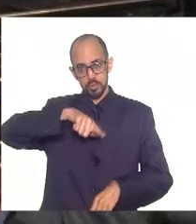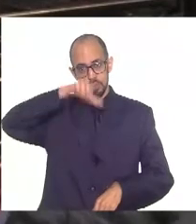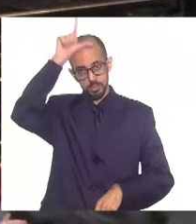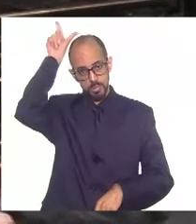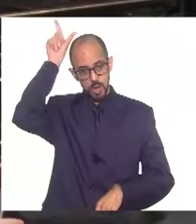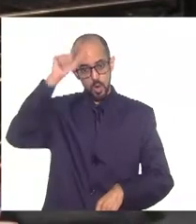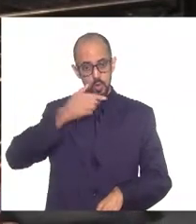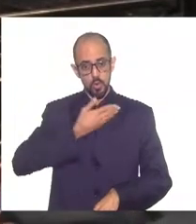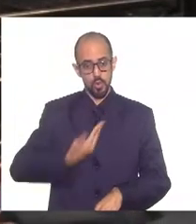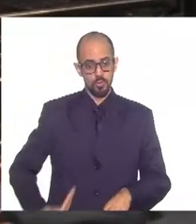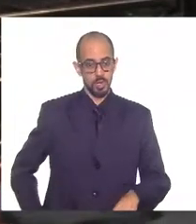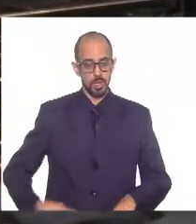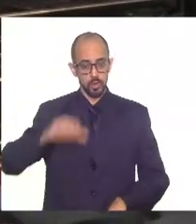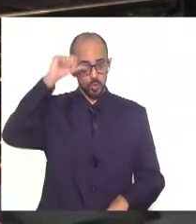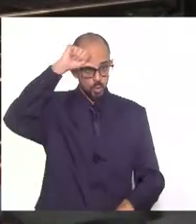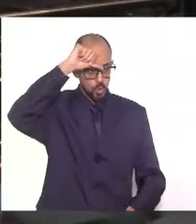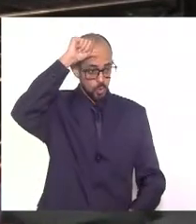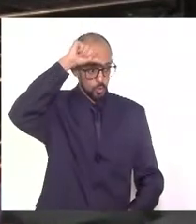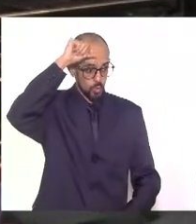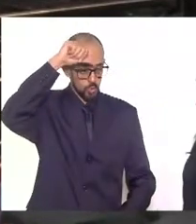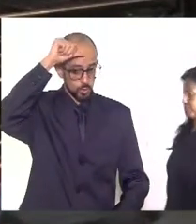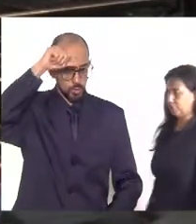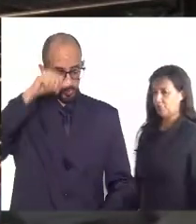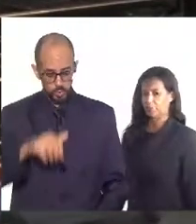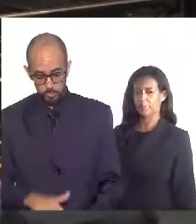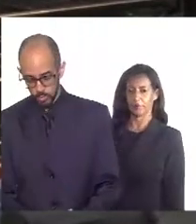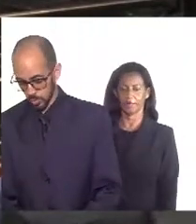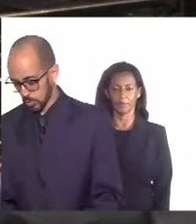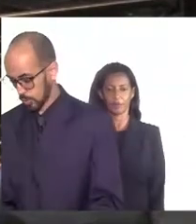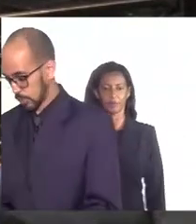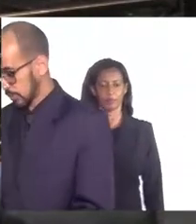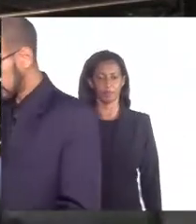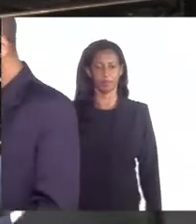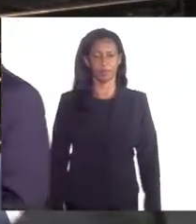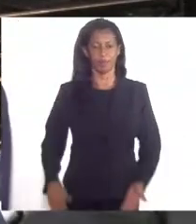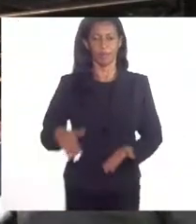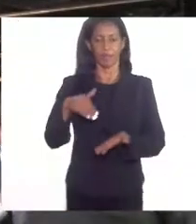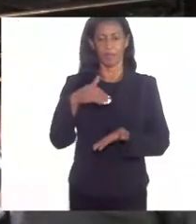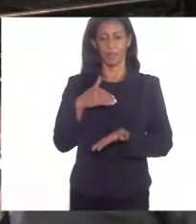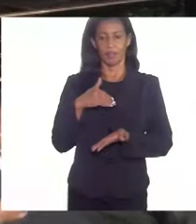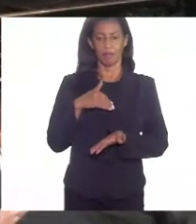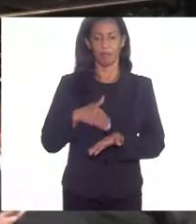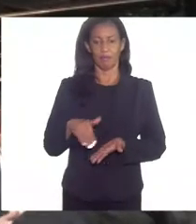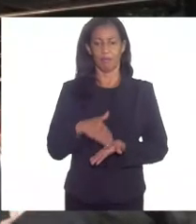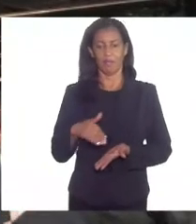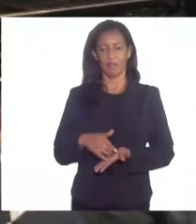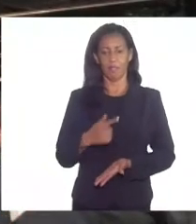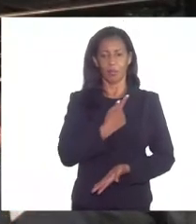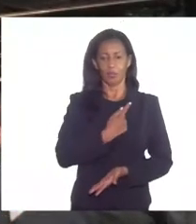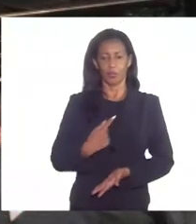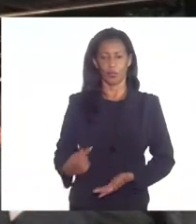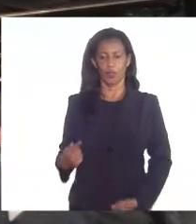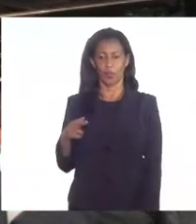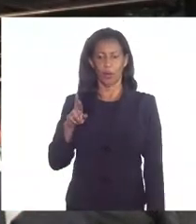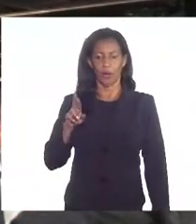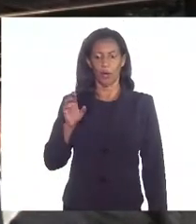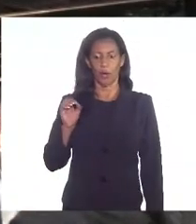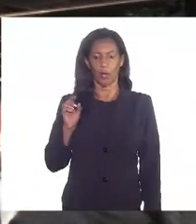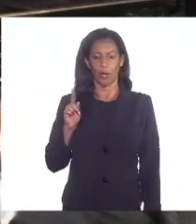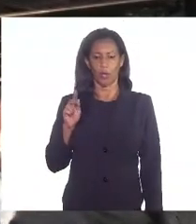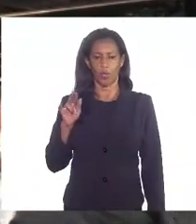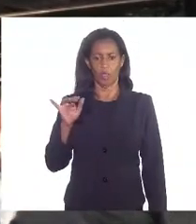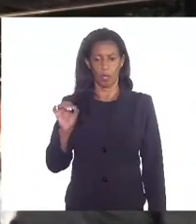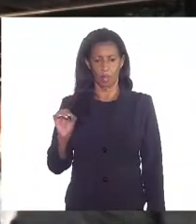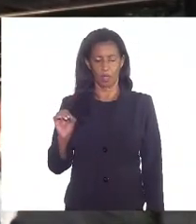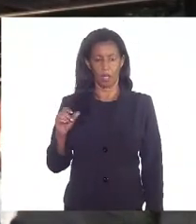do Estado do Rio de Janeiro, Cláudio Castro, secretário de Governo Rodrigo Bacelar, secretário de